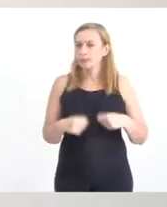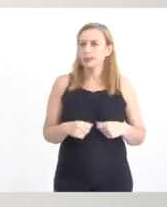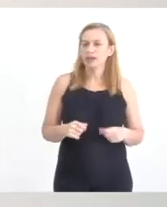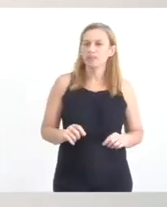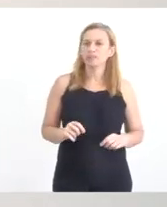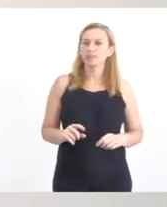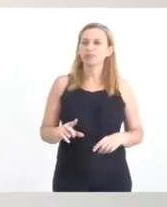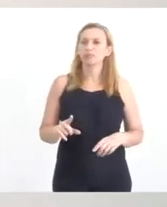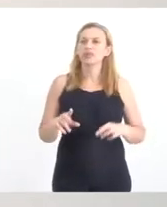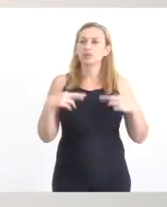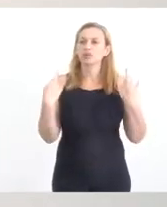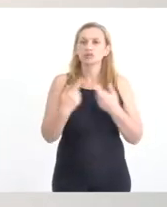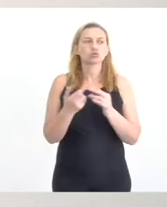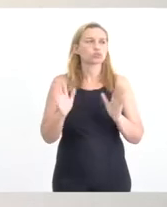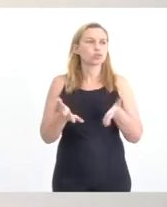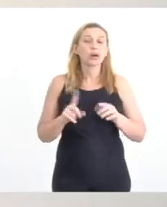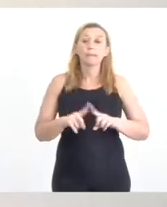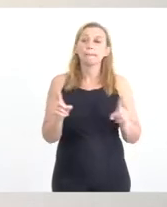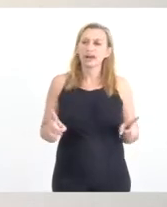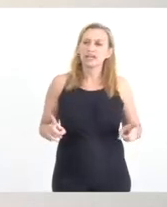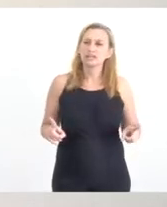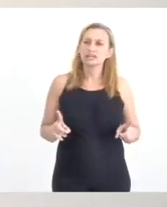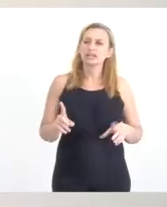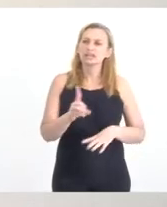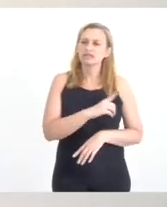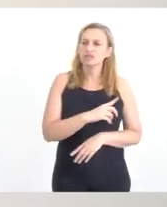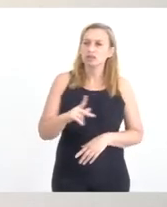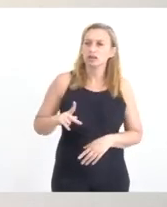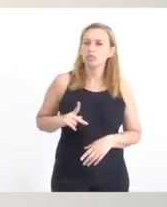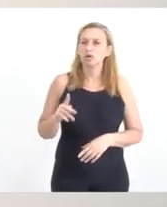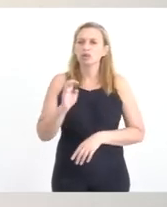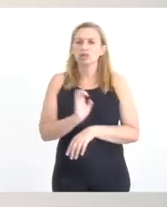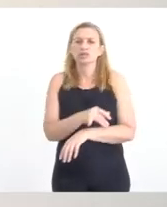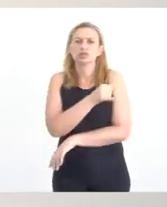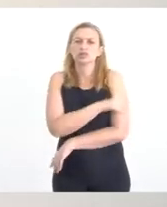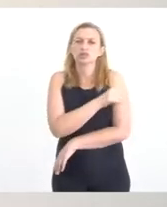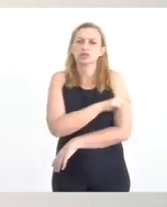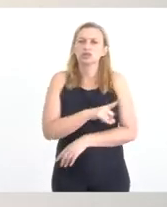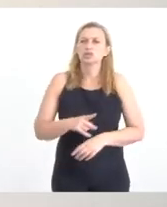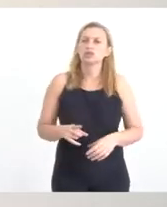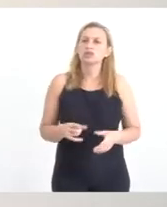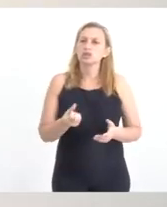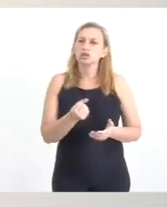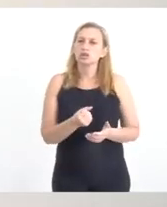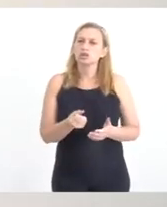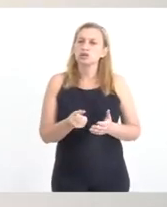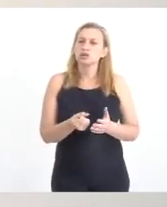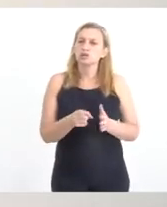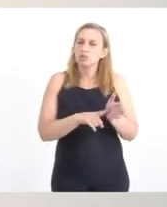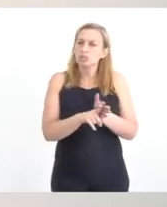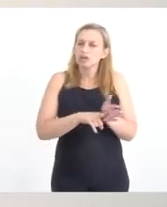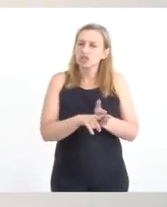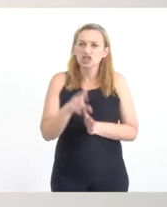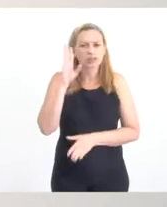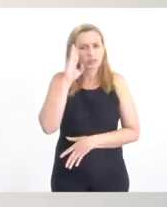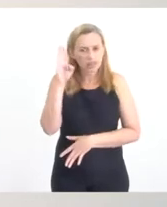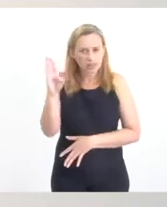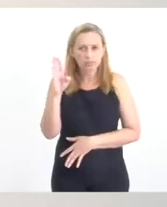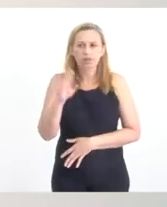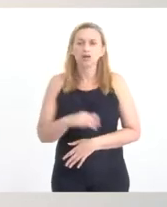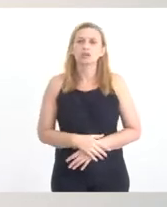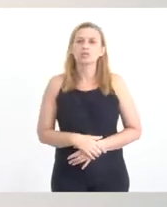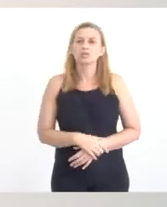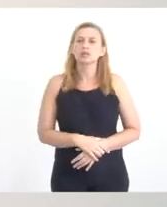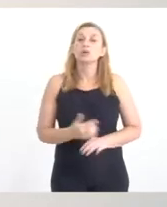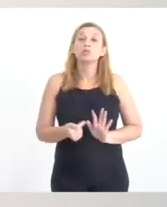tem um evento agora mas a Defensoria Pública do Estado do Rio de Janeiro fez um levantamento é fundamental